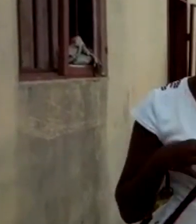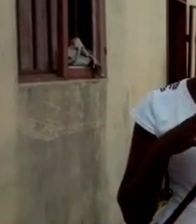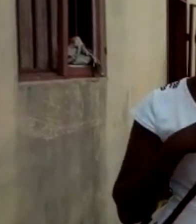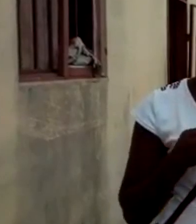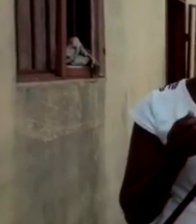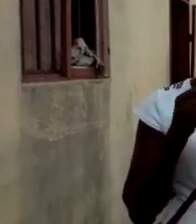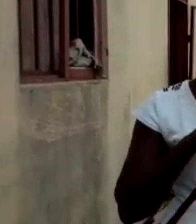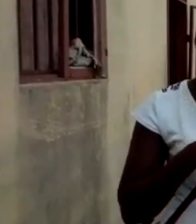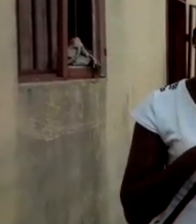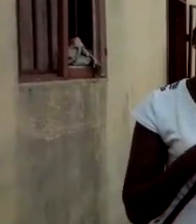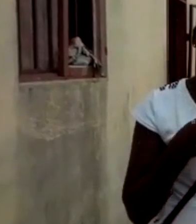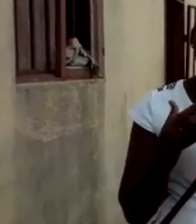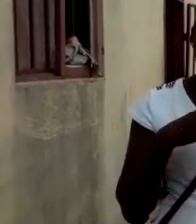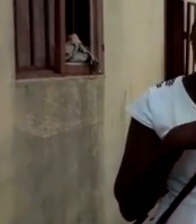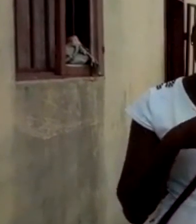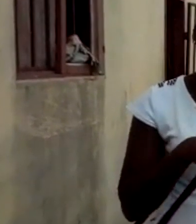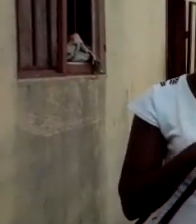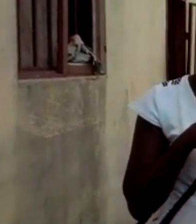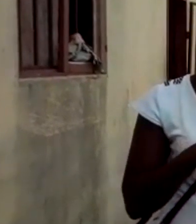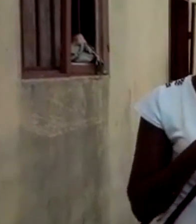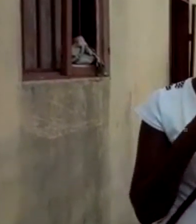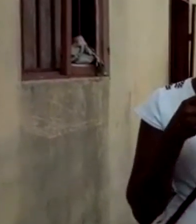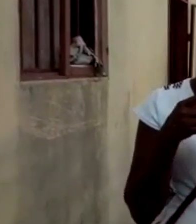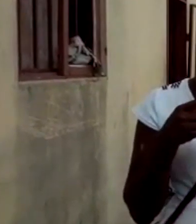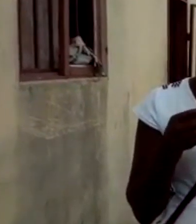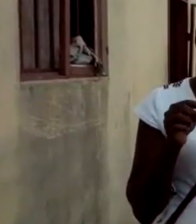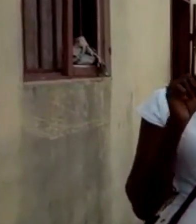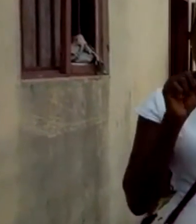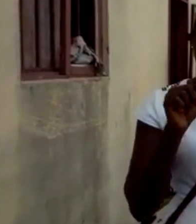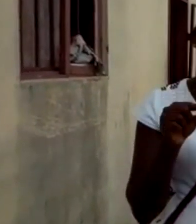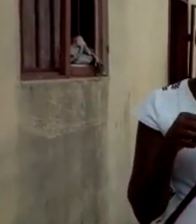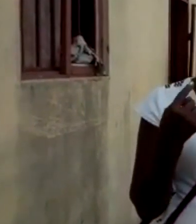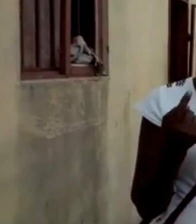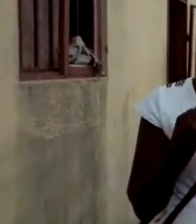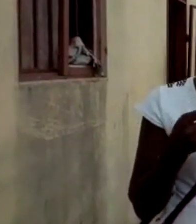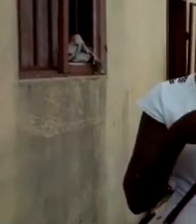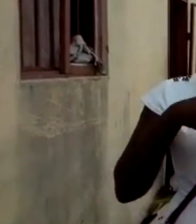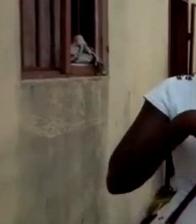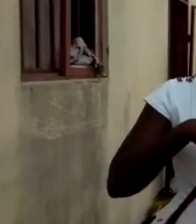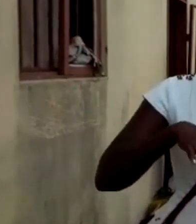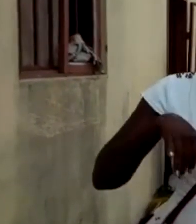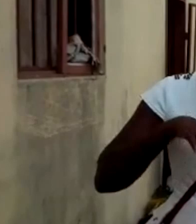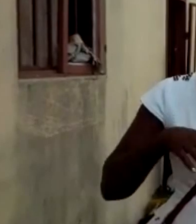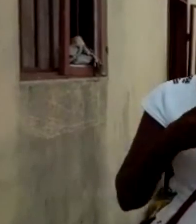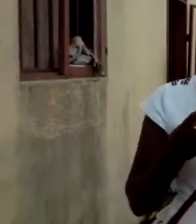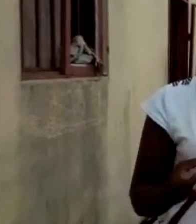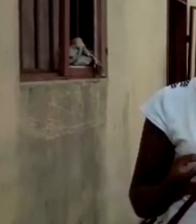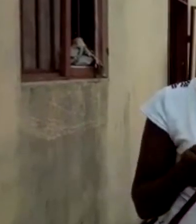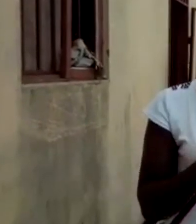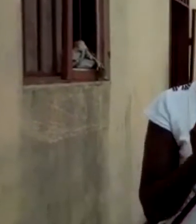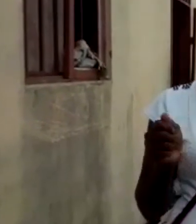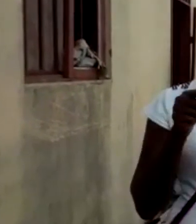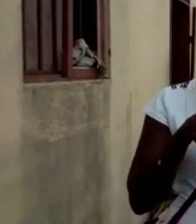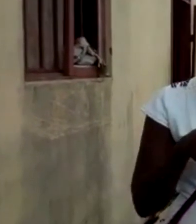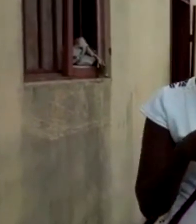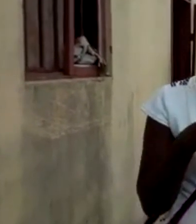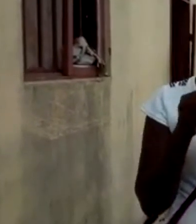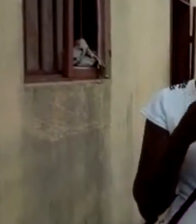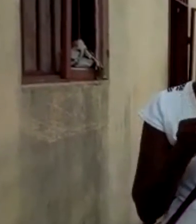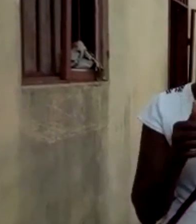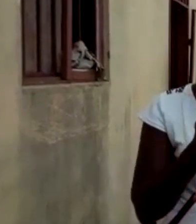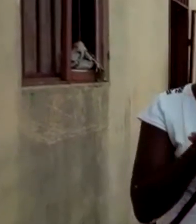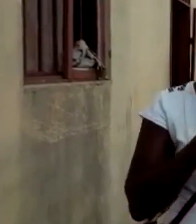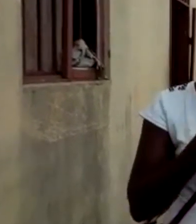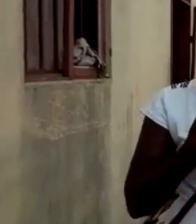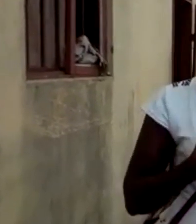roupa, arroz, farinha de milho. Embora precisemos ainda de ajuda,